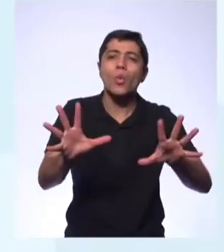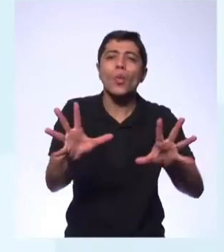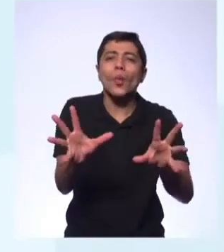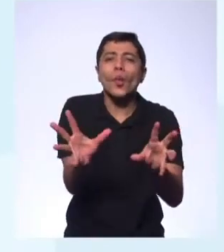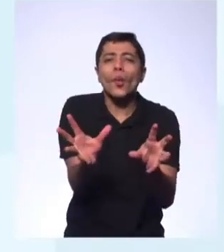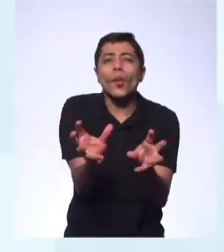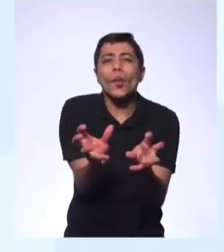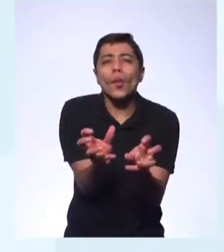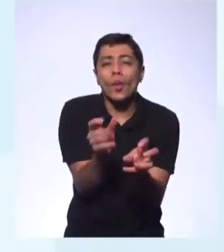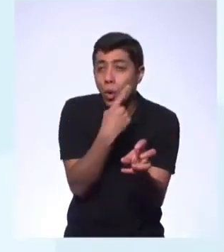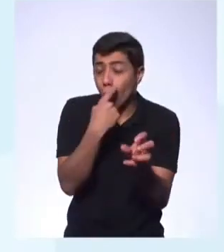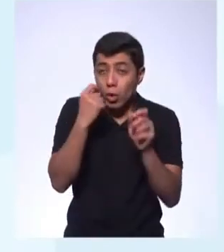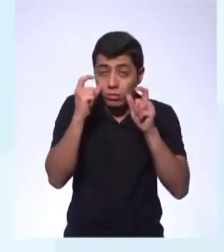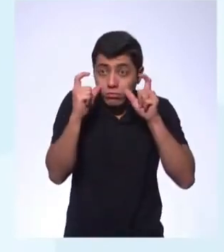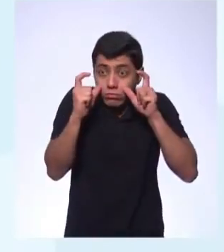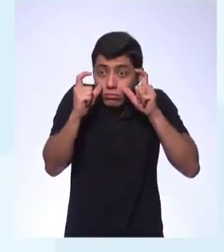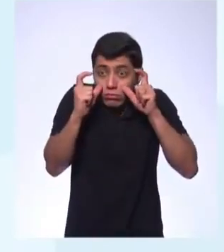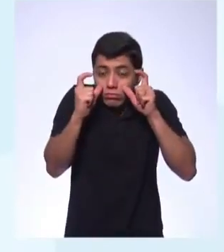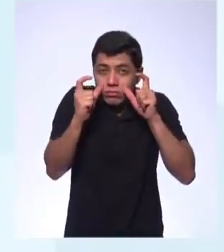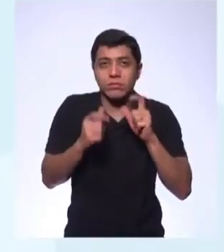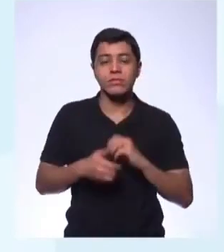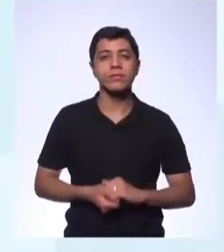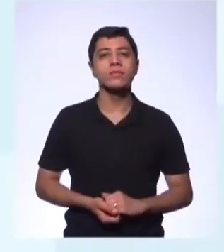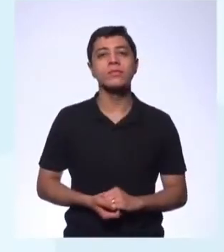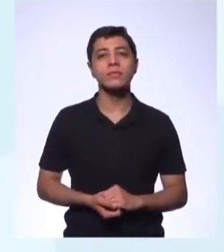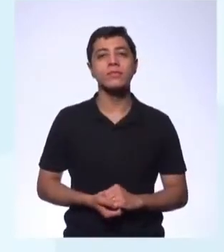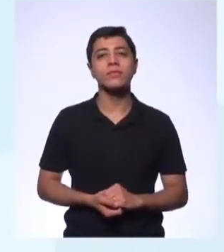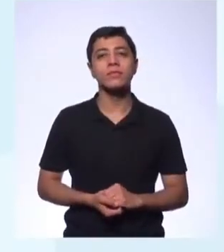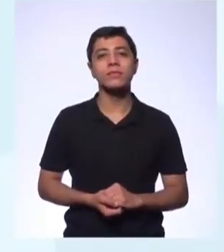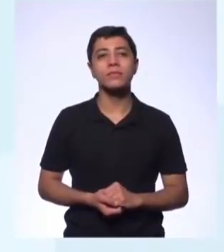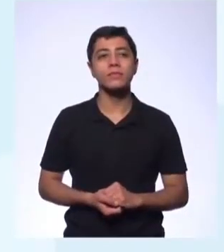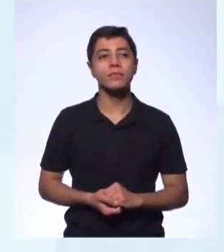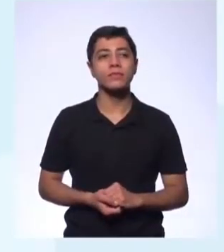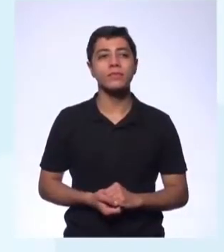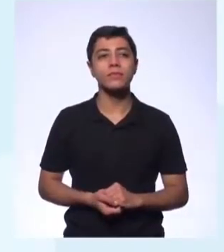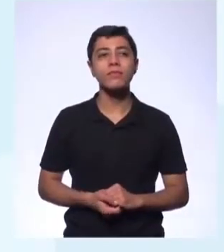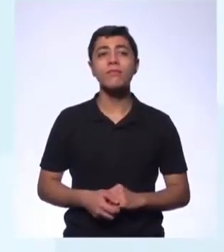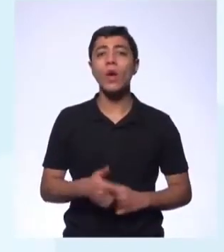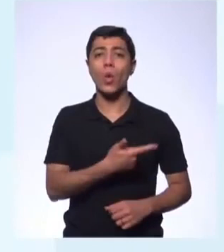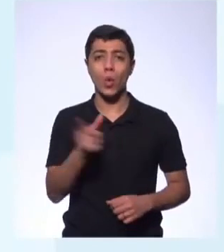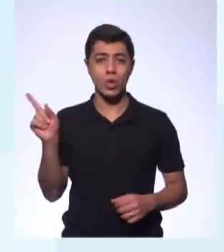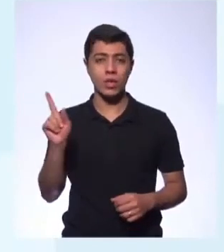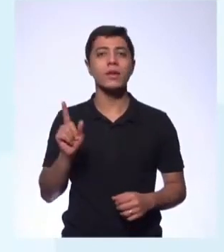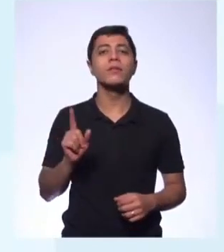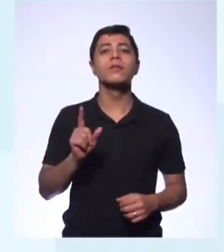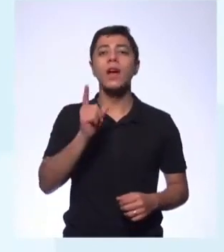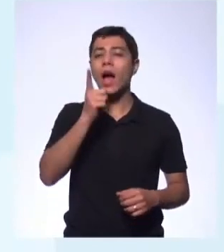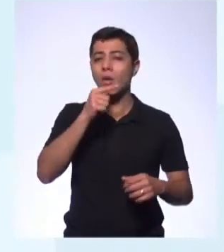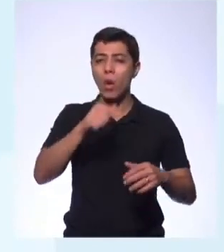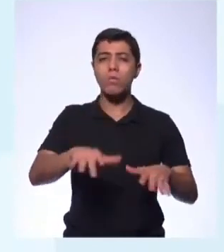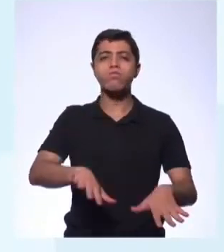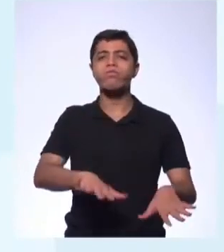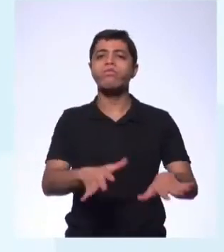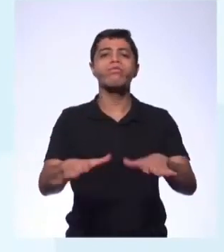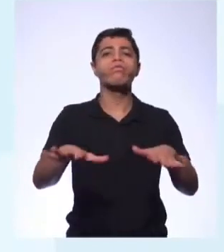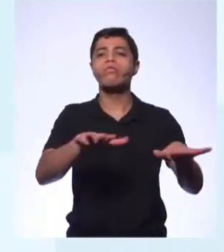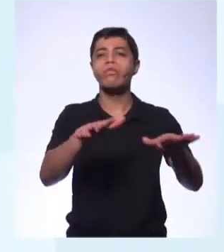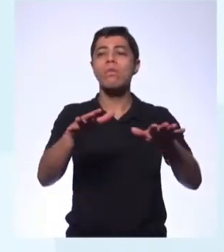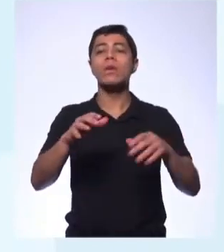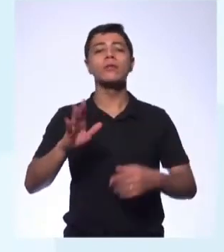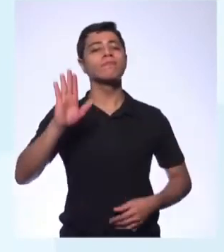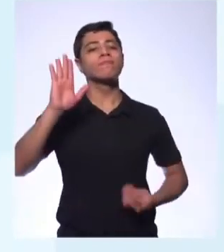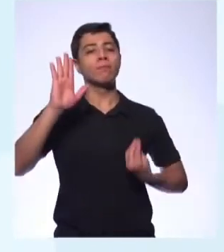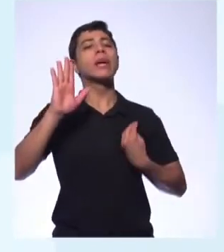dos olhos. A inundação. Presente. São horrorosos meus